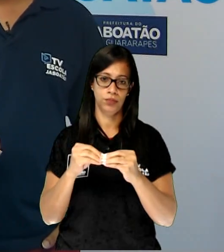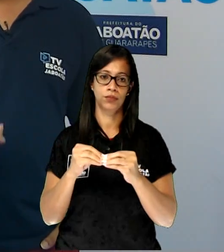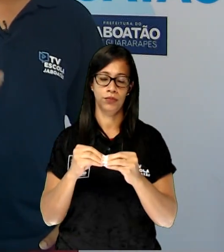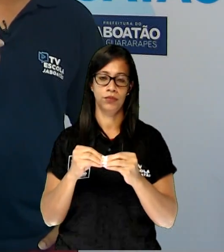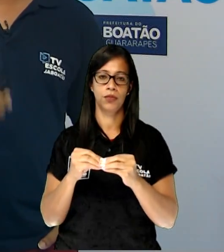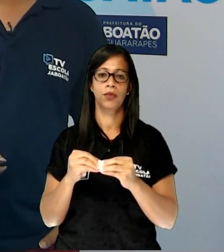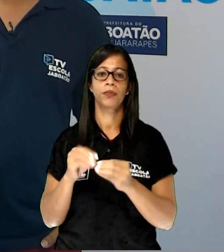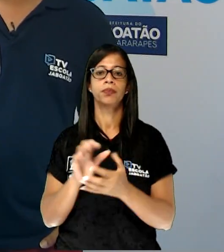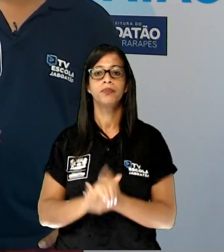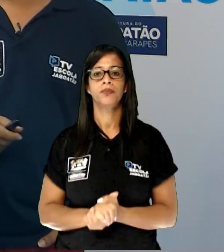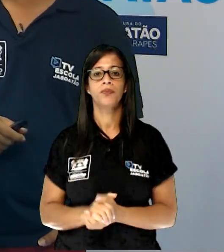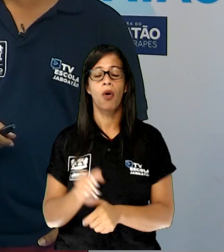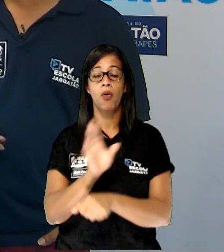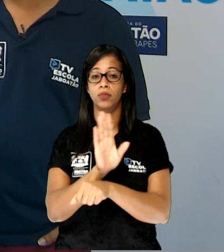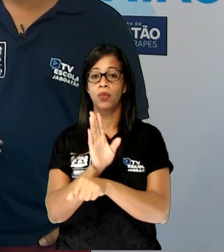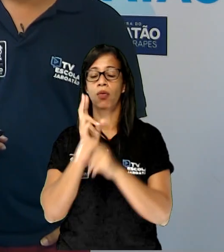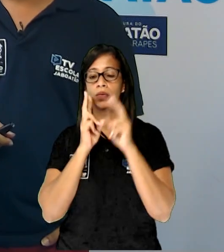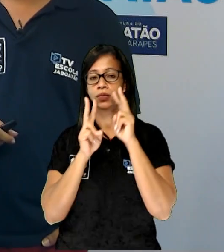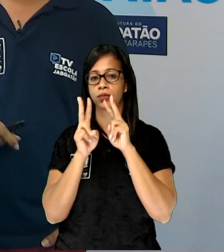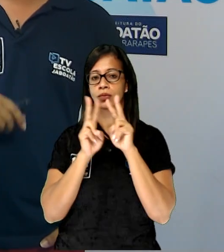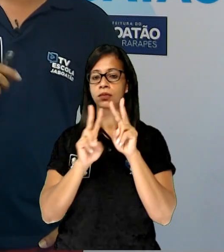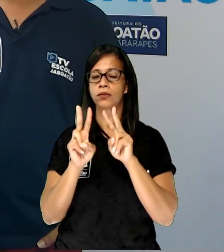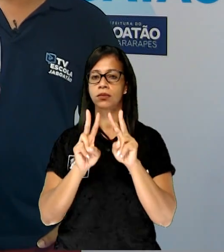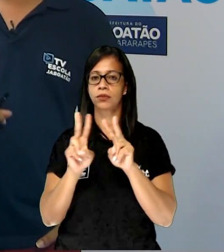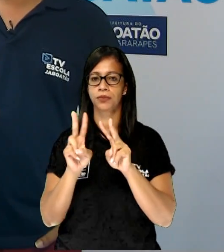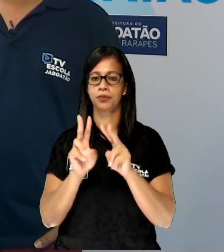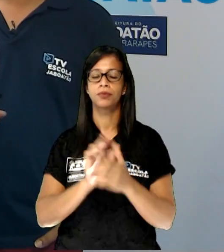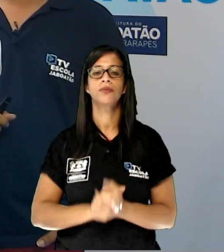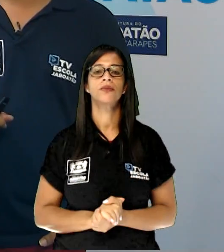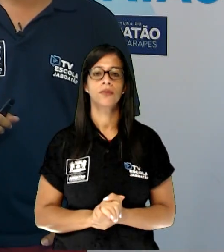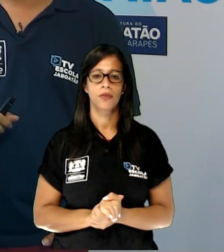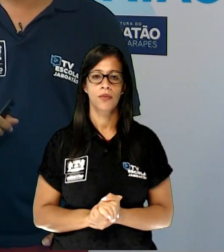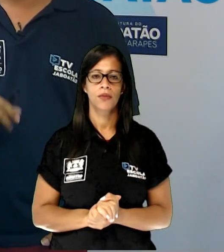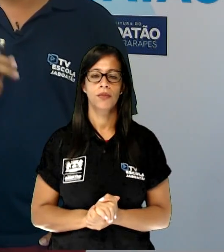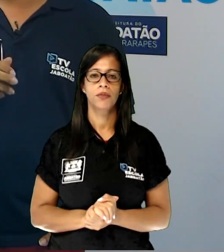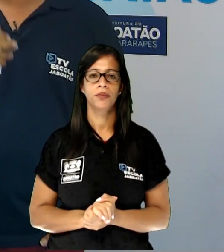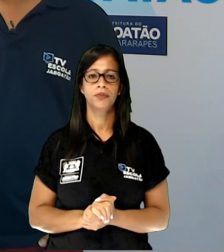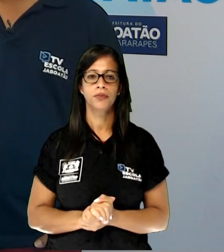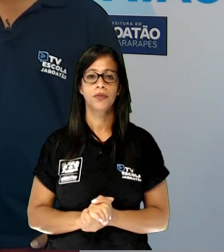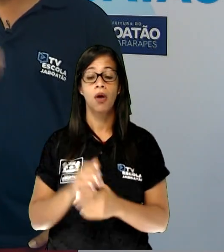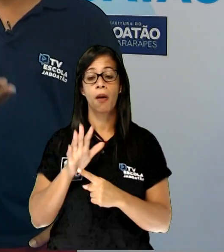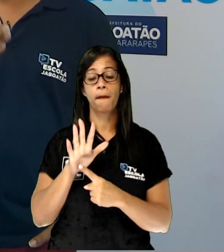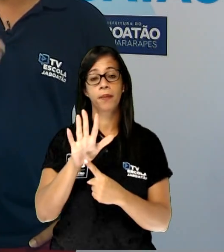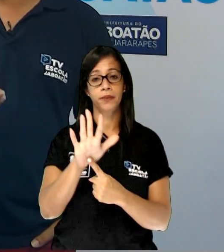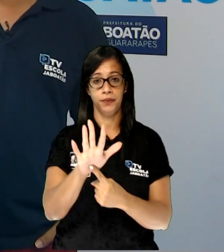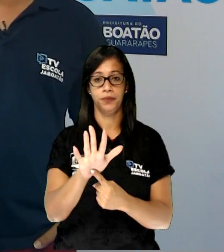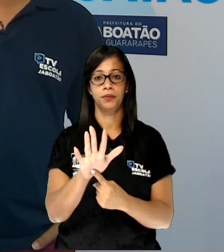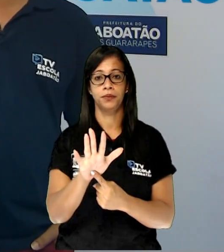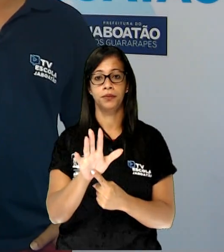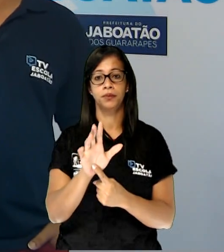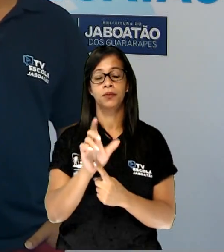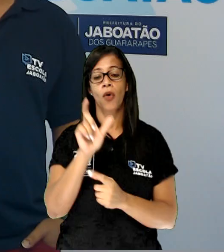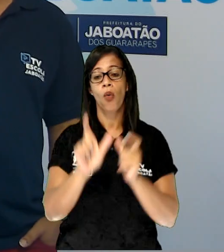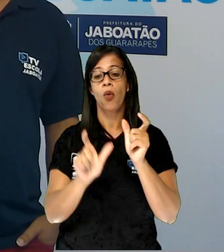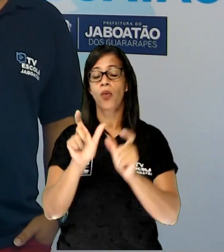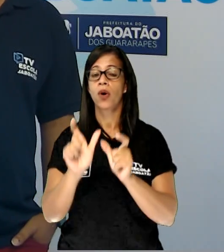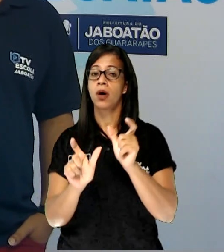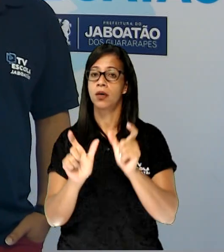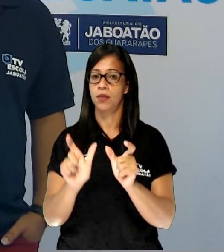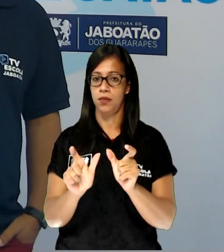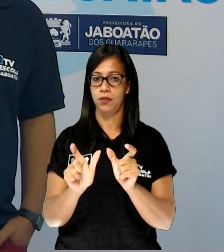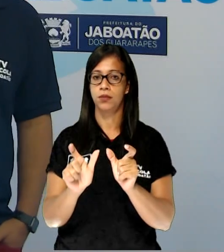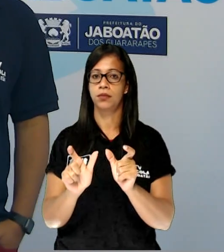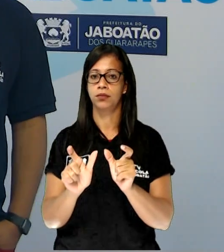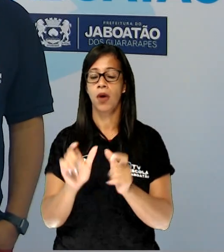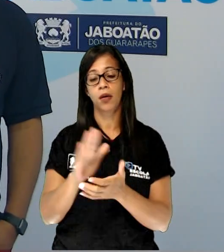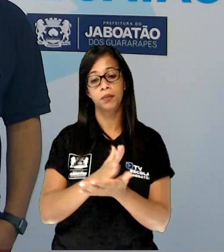vídeo, né, que vou mostrar para vocês agora, sobre os instrumentos de percussão, mostrando cada instrumento de percussão,